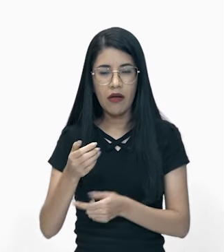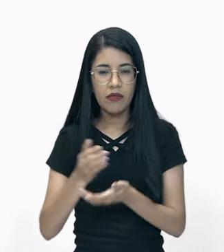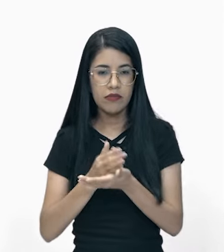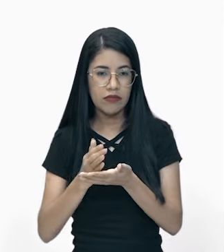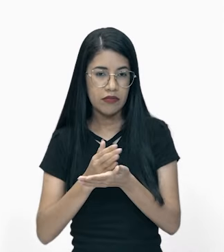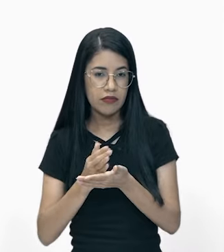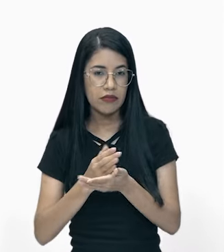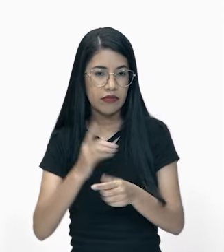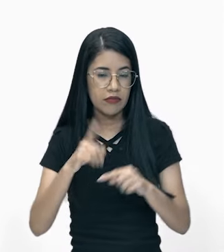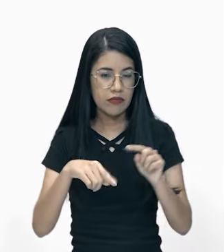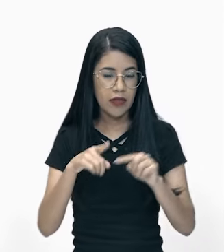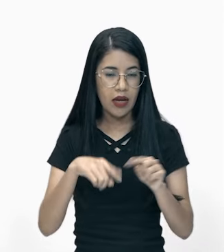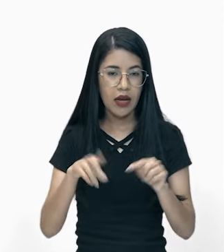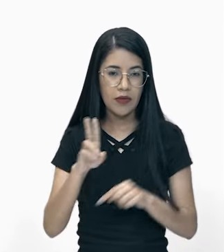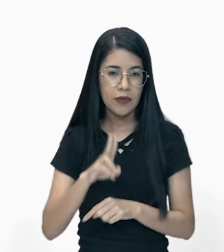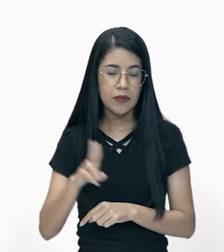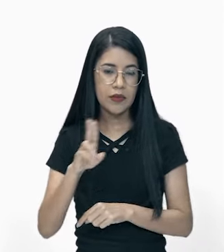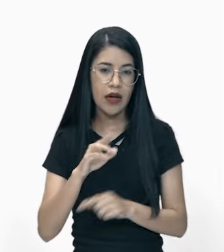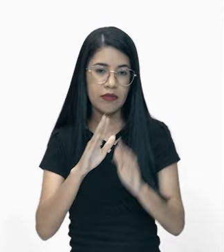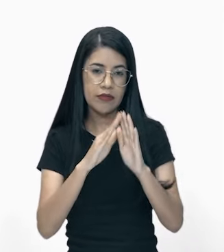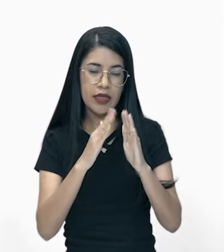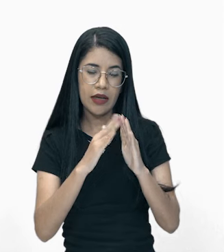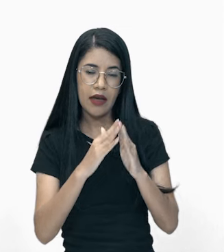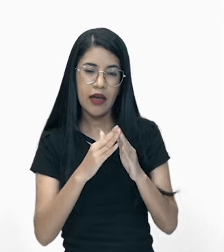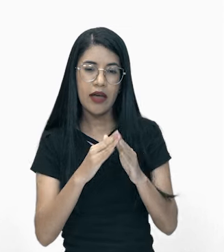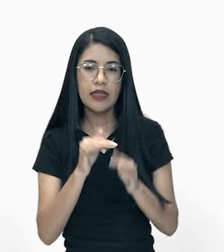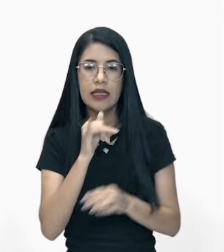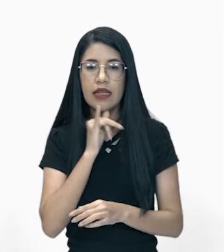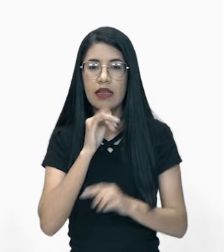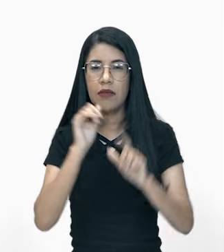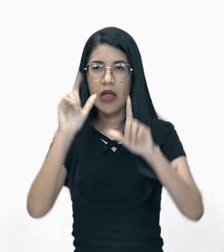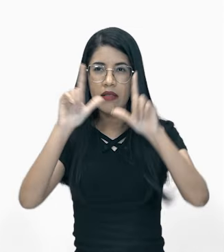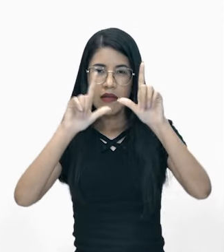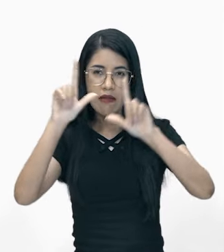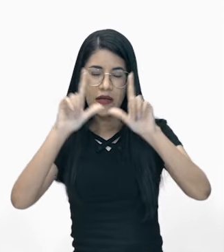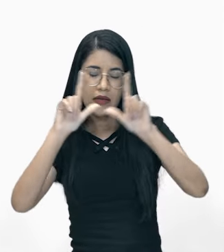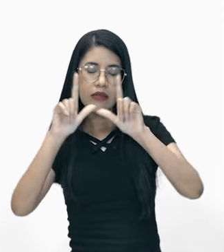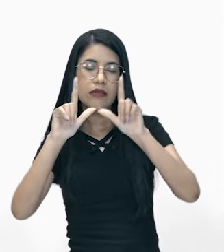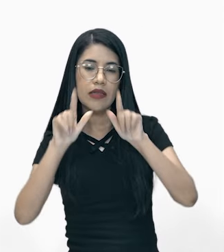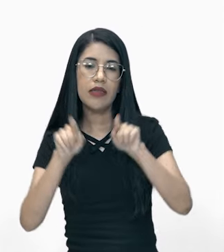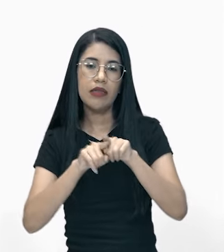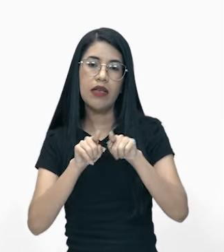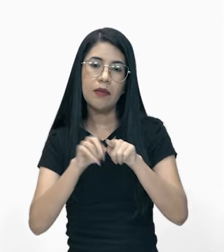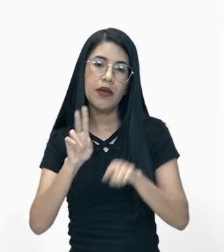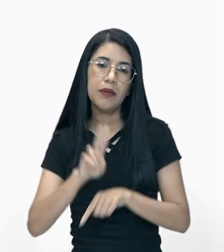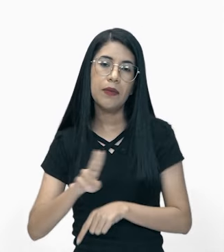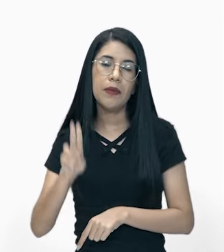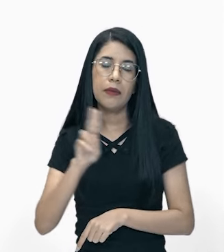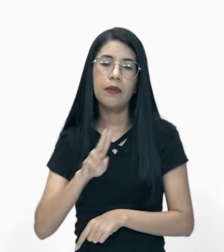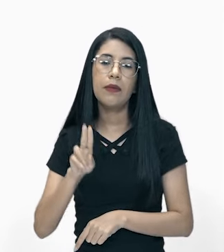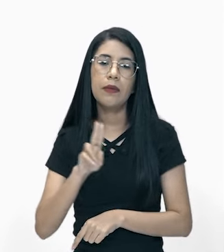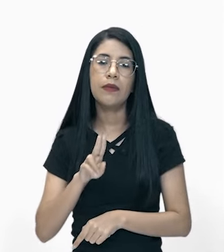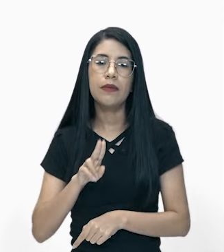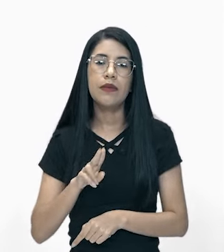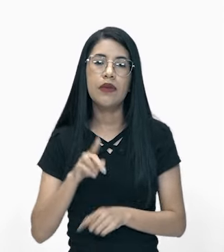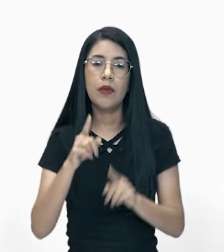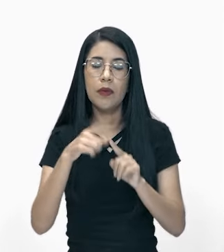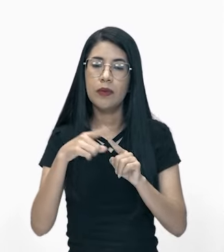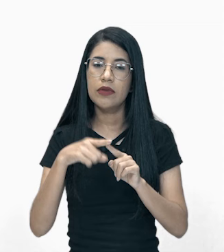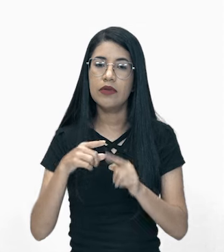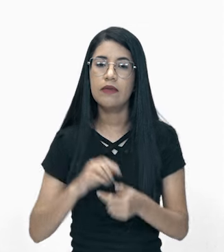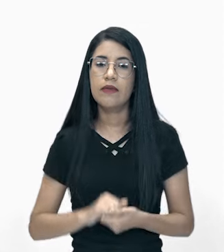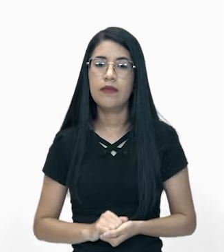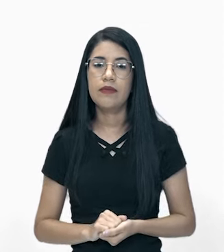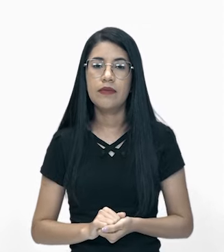aparelhos eletrodomésticos, como os televisores, funcionam por meio do